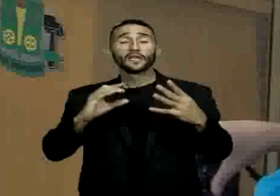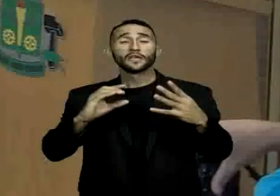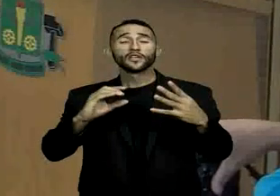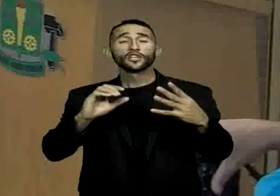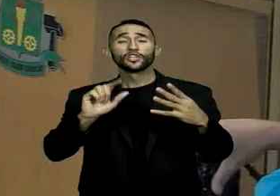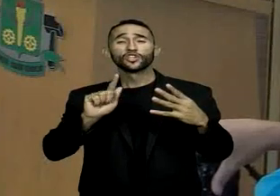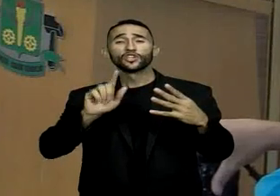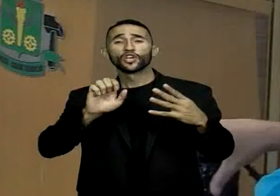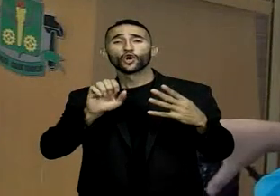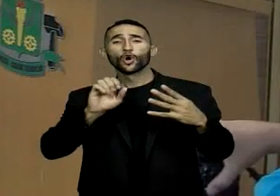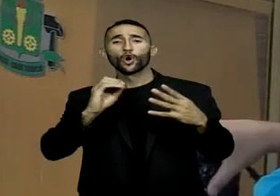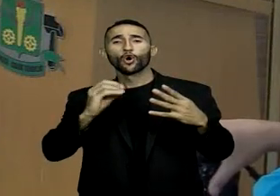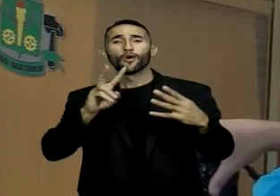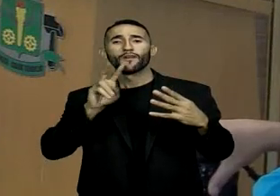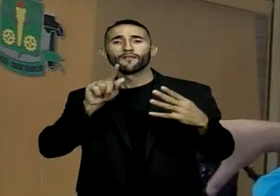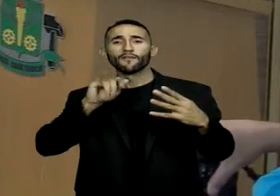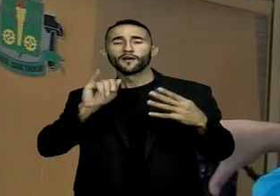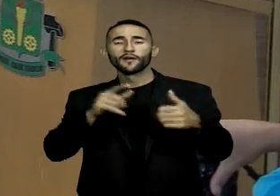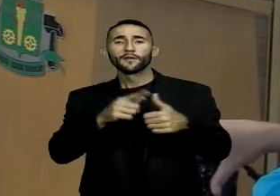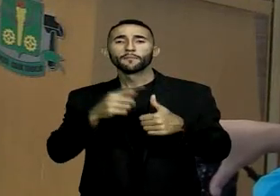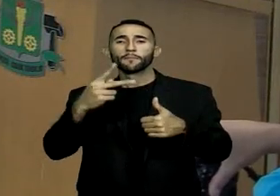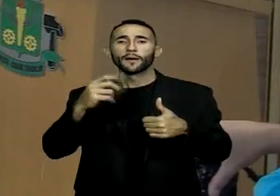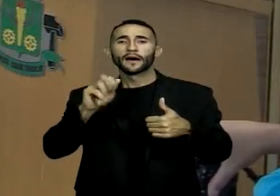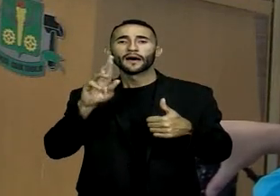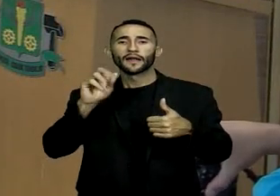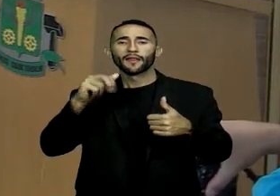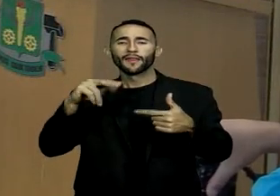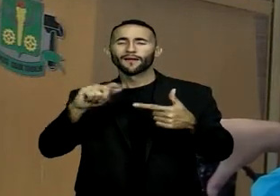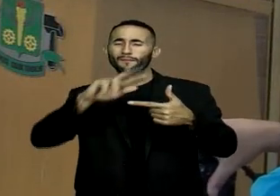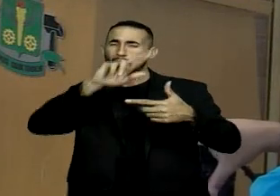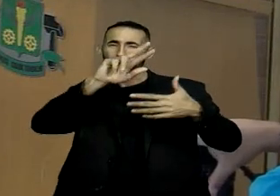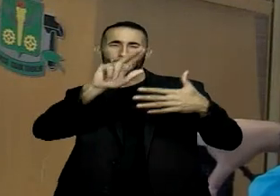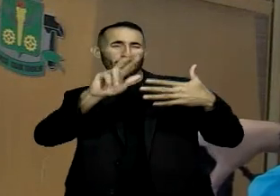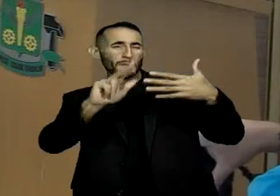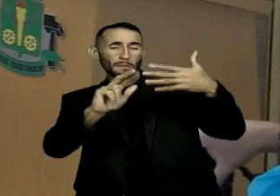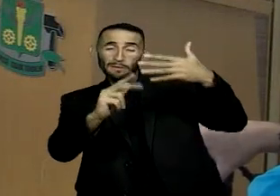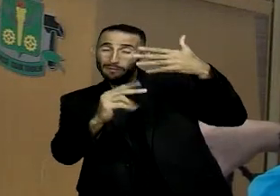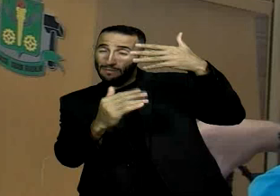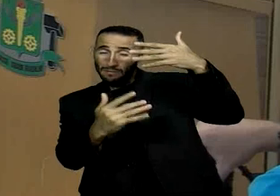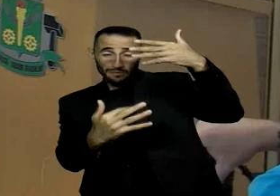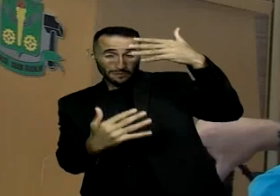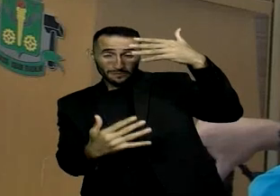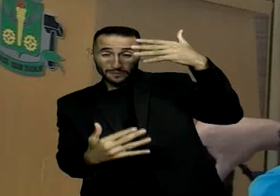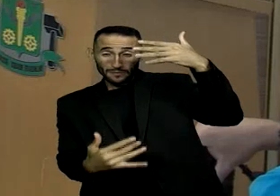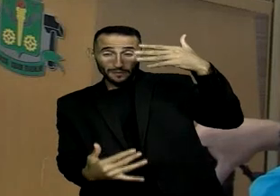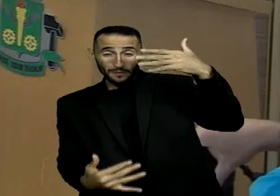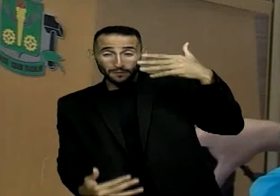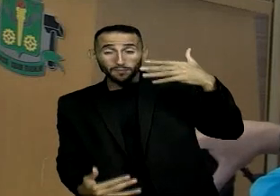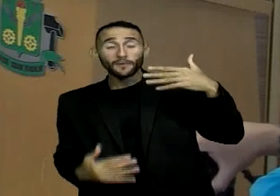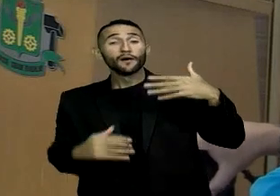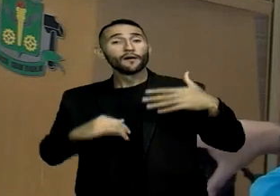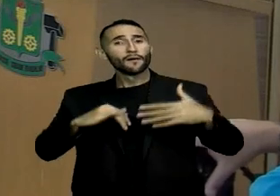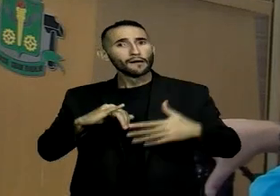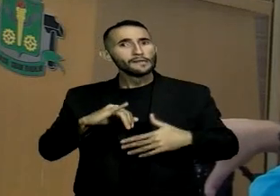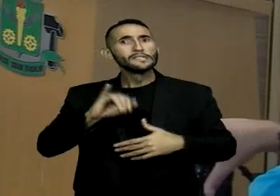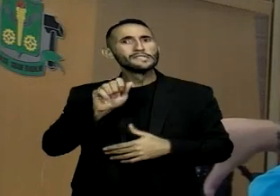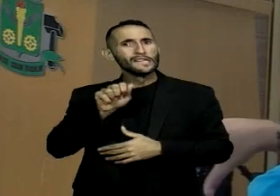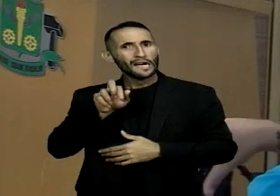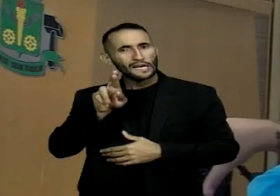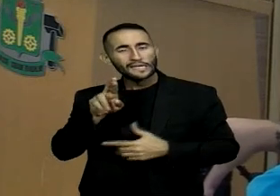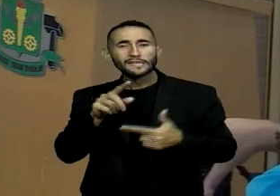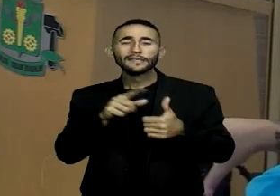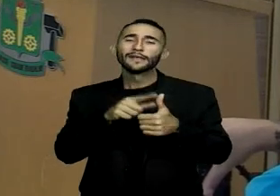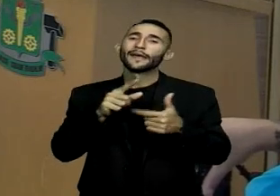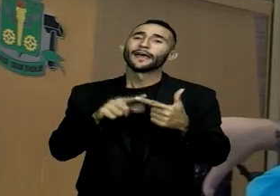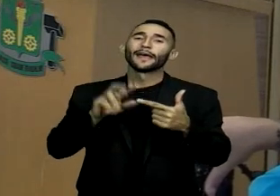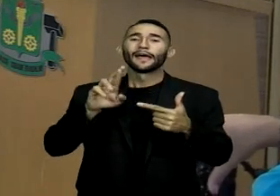Albertino, Paraná, Giba, Panda, Batata, Cascavel, Jair, Reginaldo,